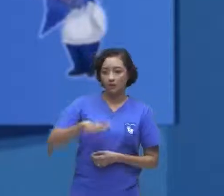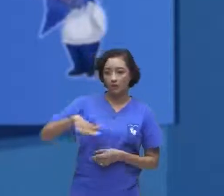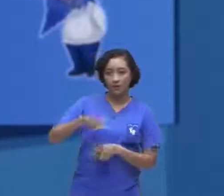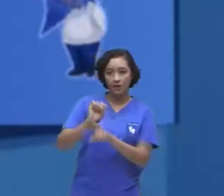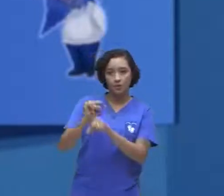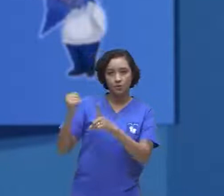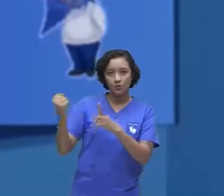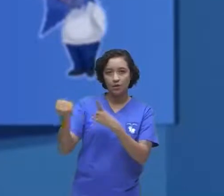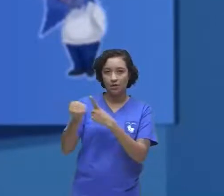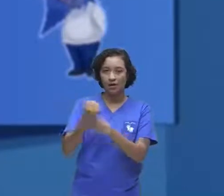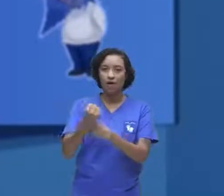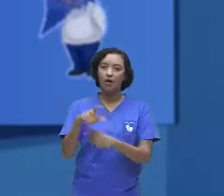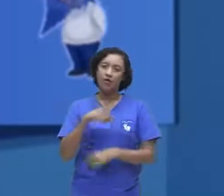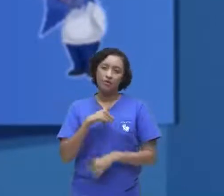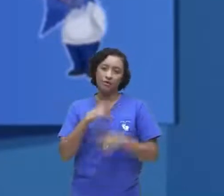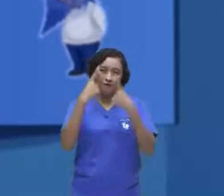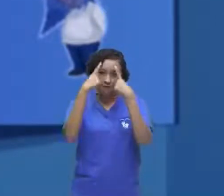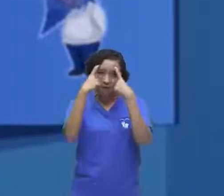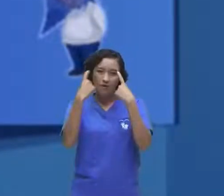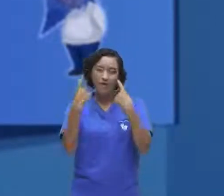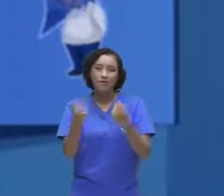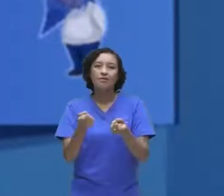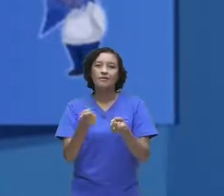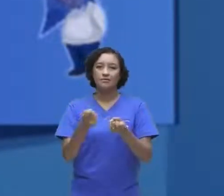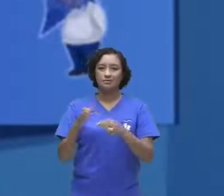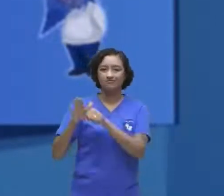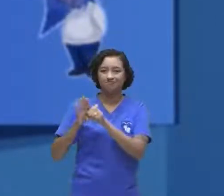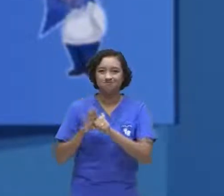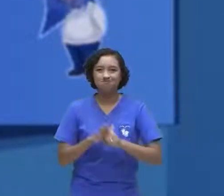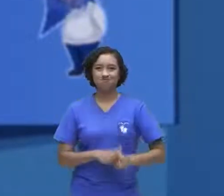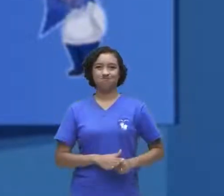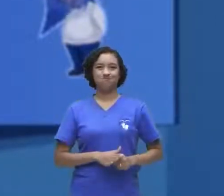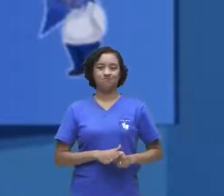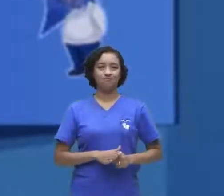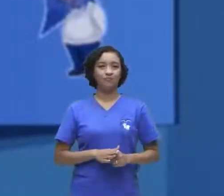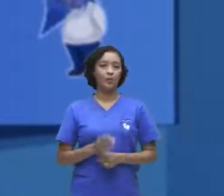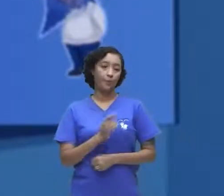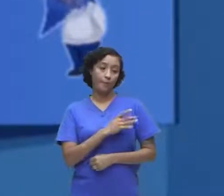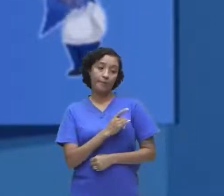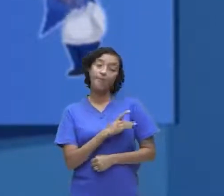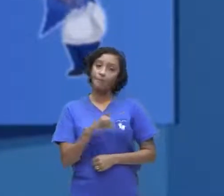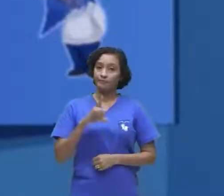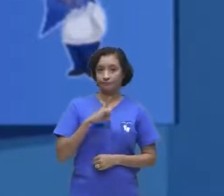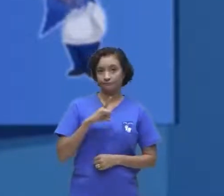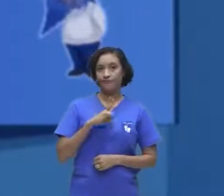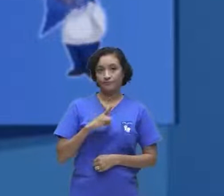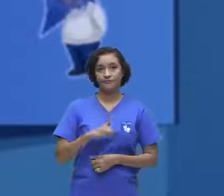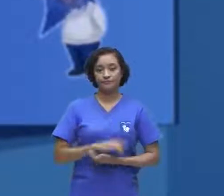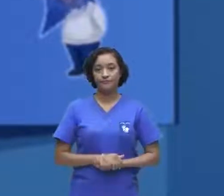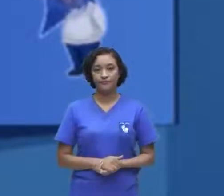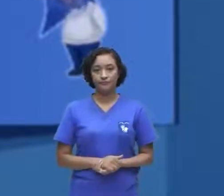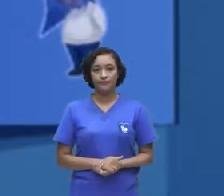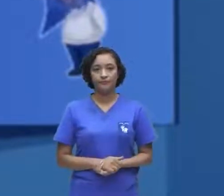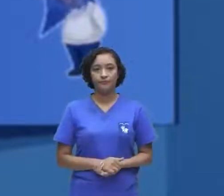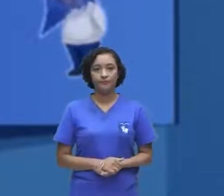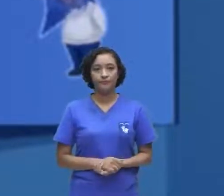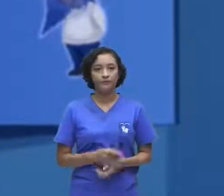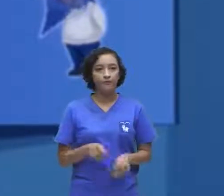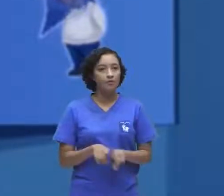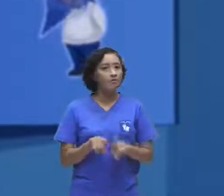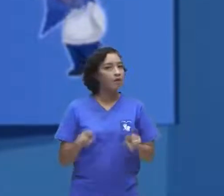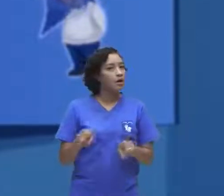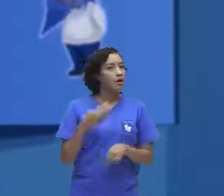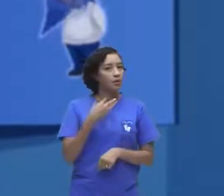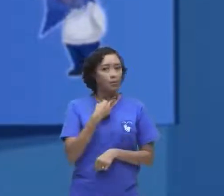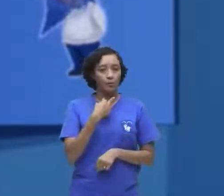de violência, abusos, de abuso, né? O medo, ele está presente. Ele está presente, né? Mas assim, a gente nunca pode